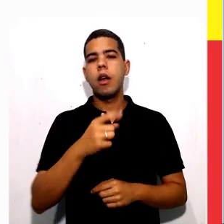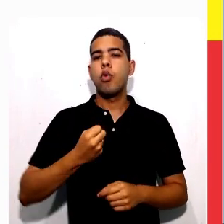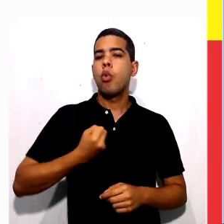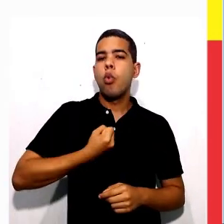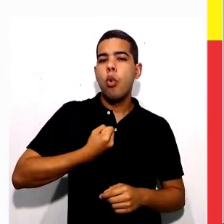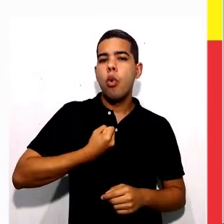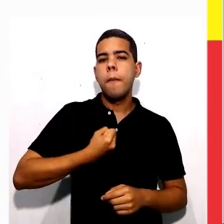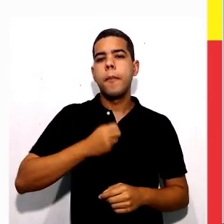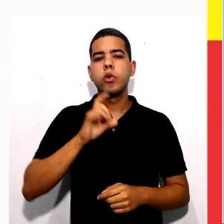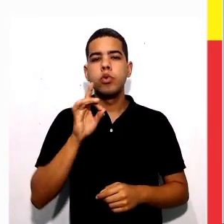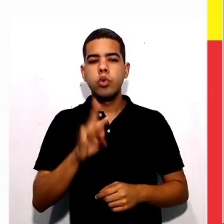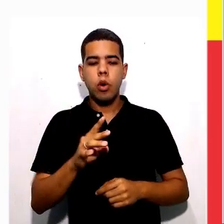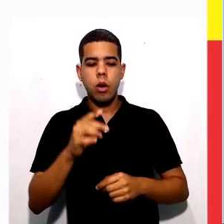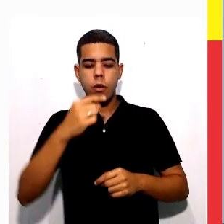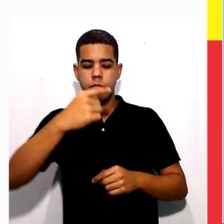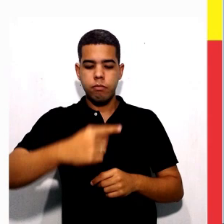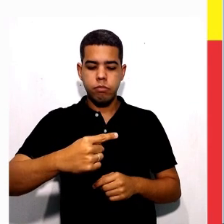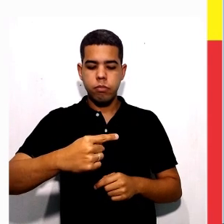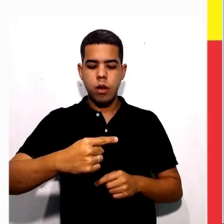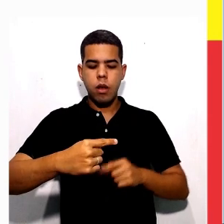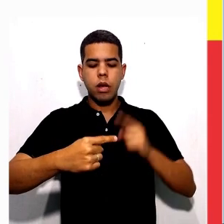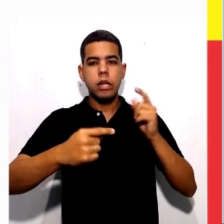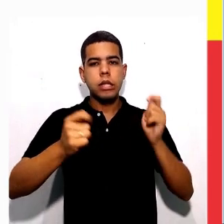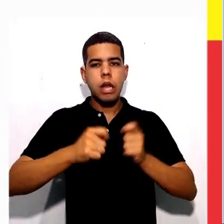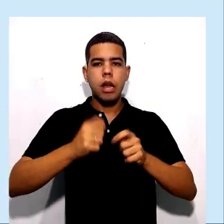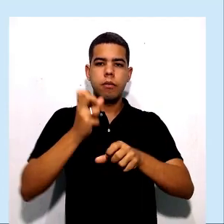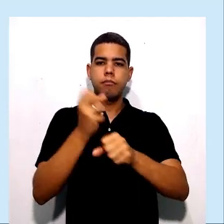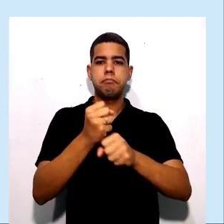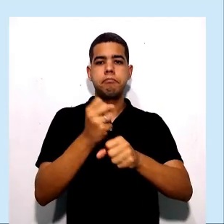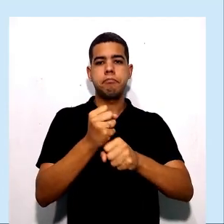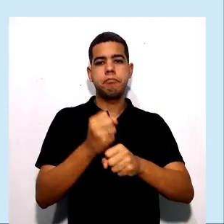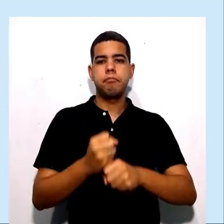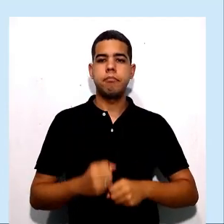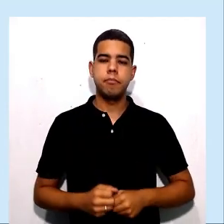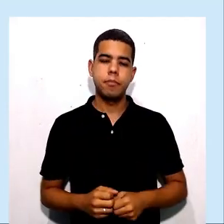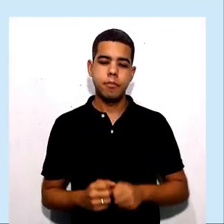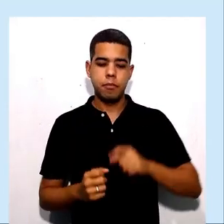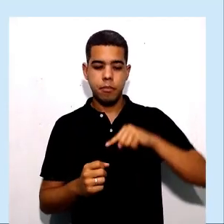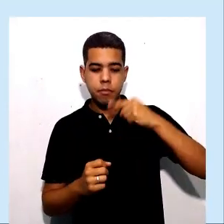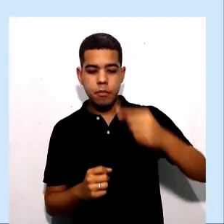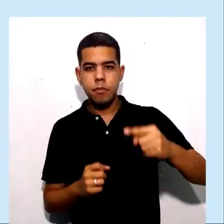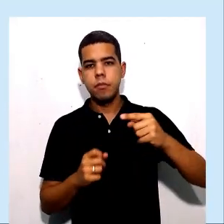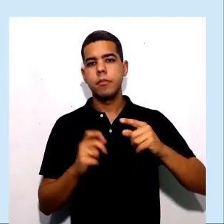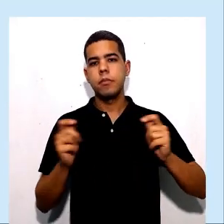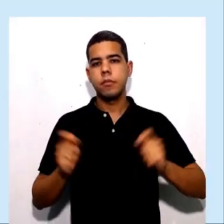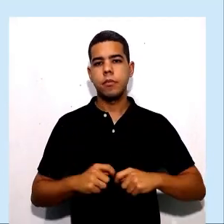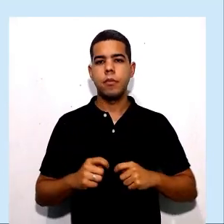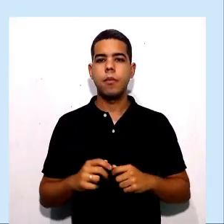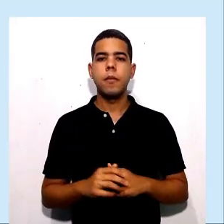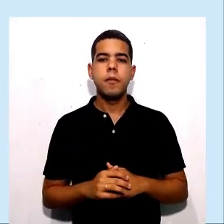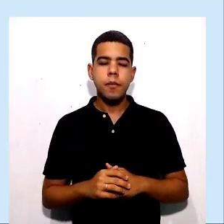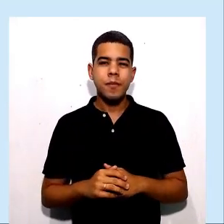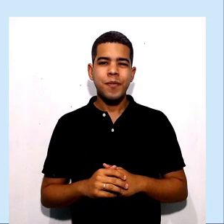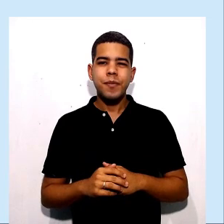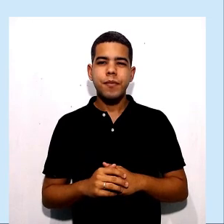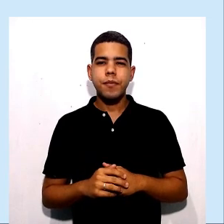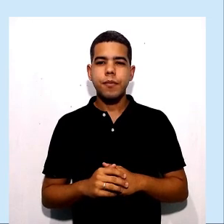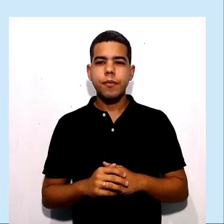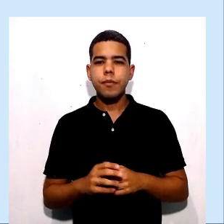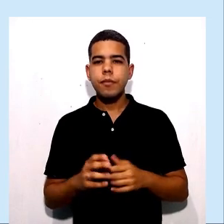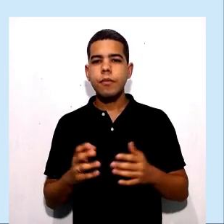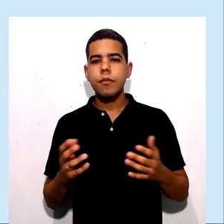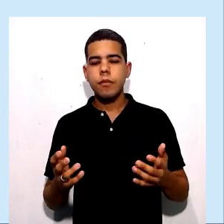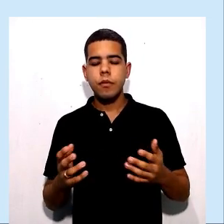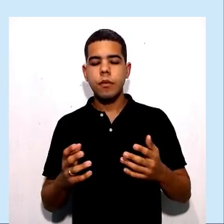sequência apenas pela sua posição. Se a gente consegue determinar o elemento da sequência apenas com a sua